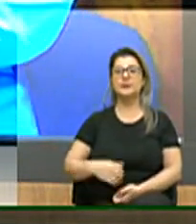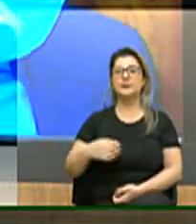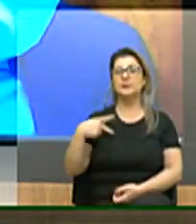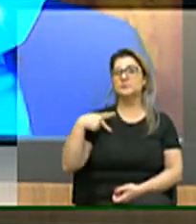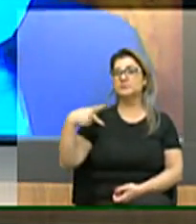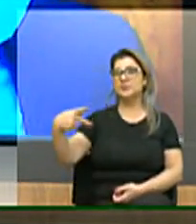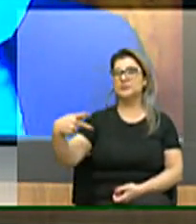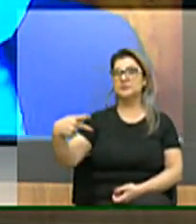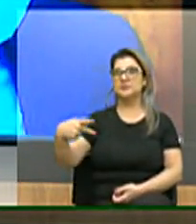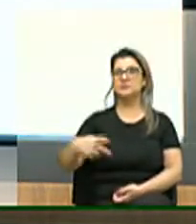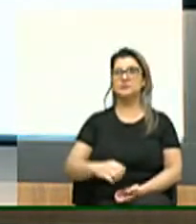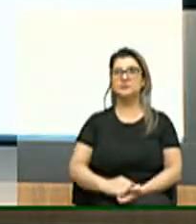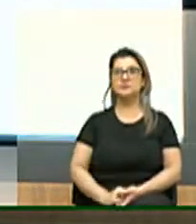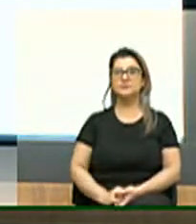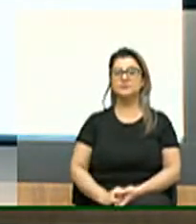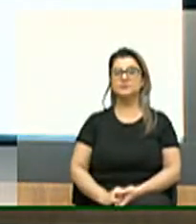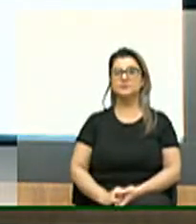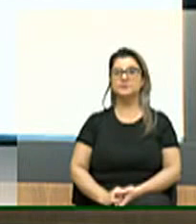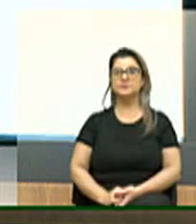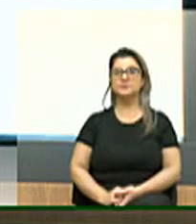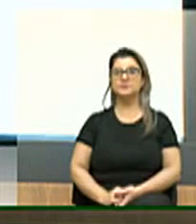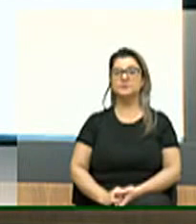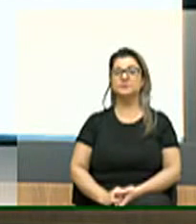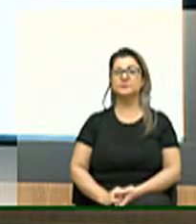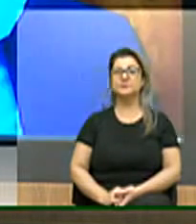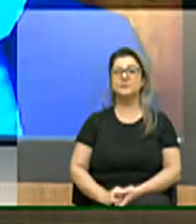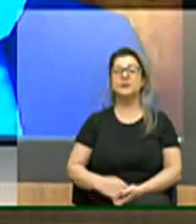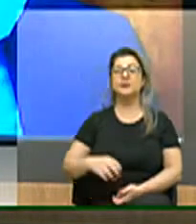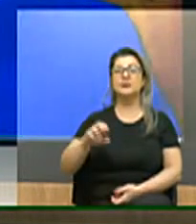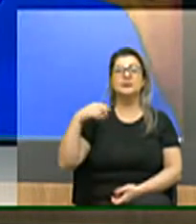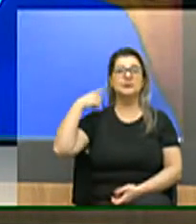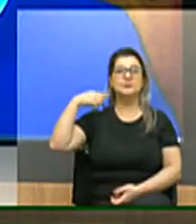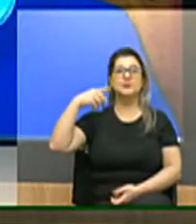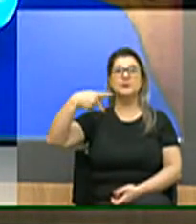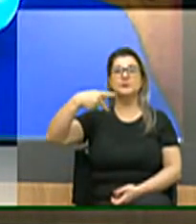Presidente. Ok, Anne Ortiz, ok. Deputado Pepe Vargas.